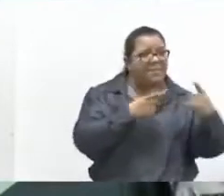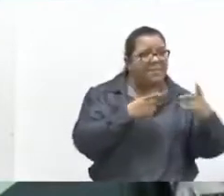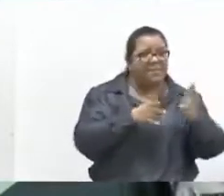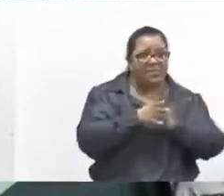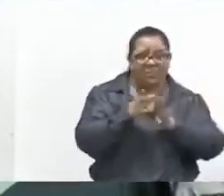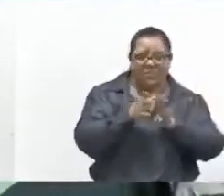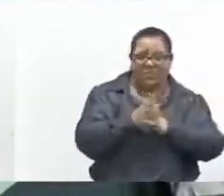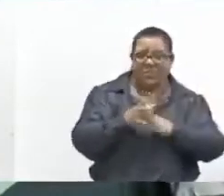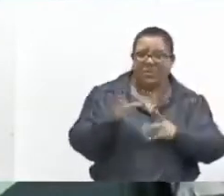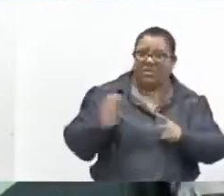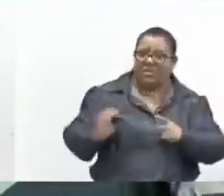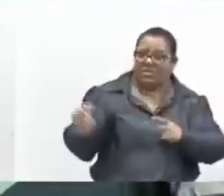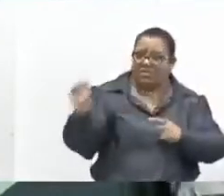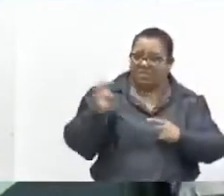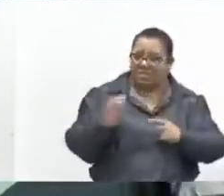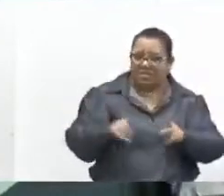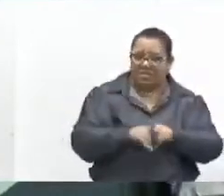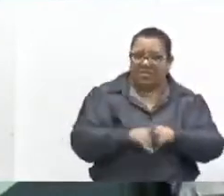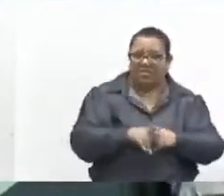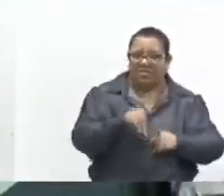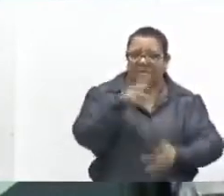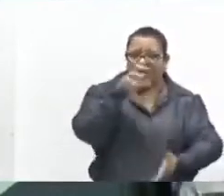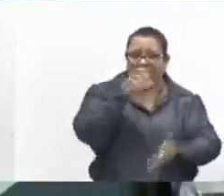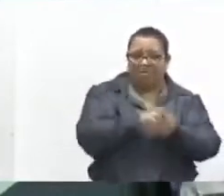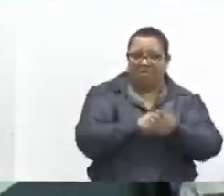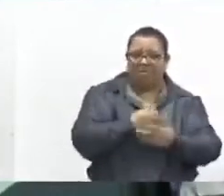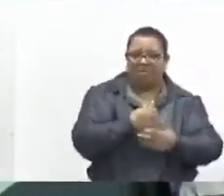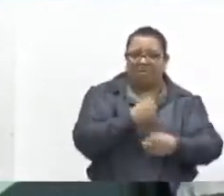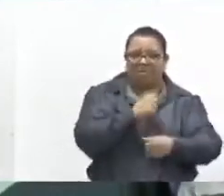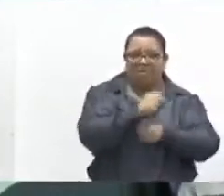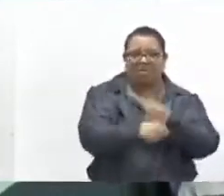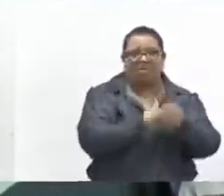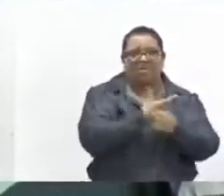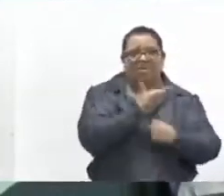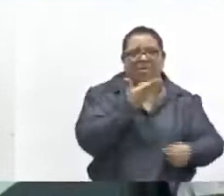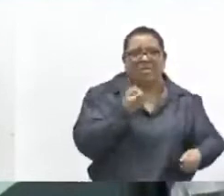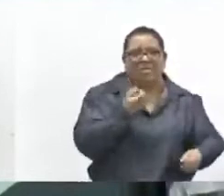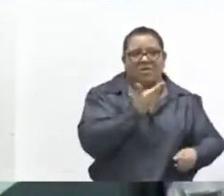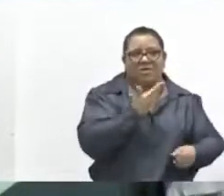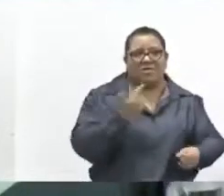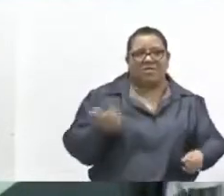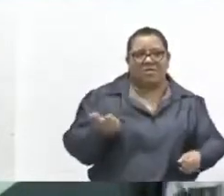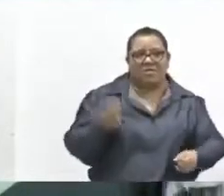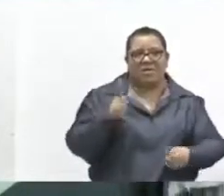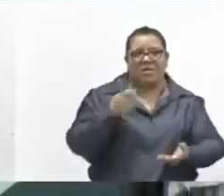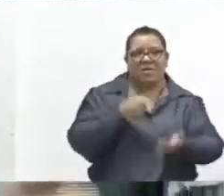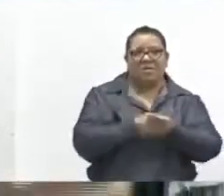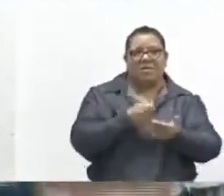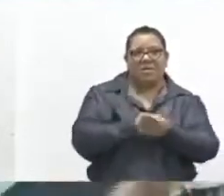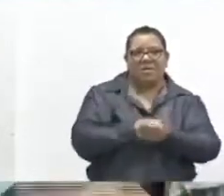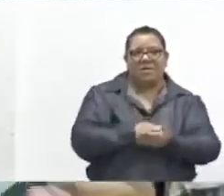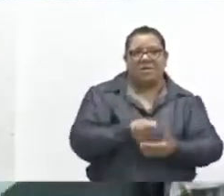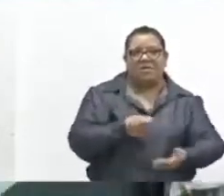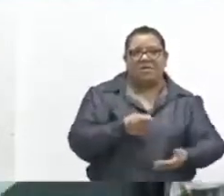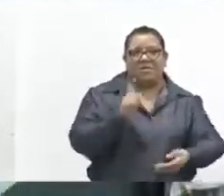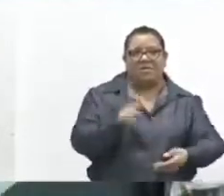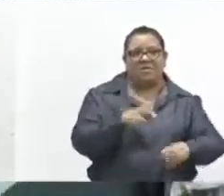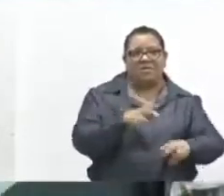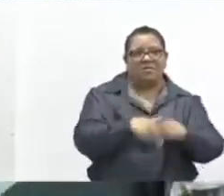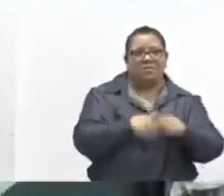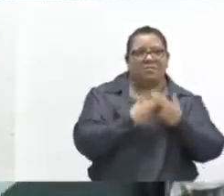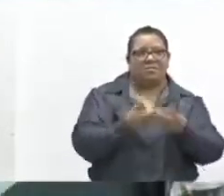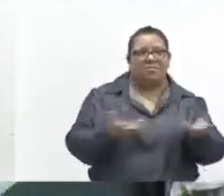de Educação, com a aprovação da Resolução 01 de 2021, que possibilitou a obrigatoriedade na